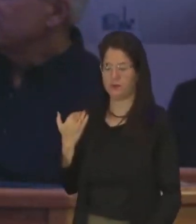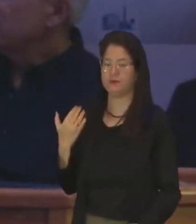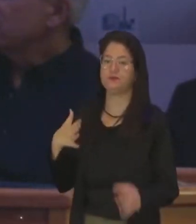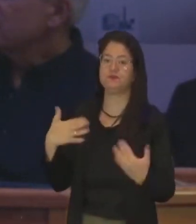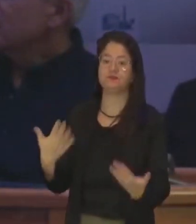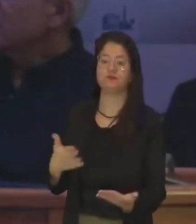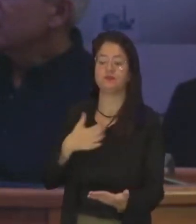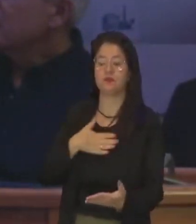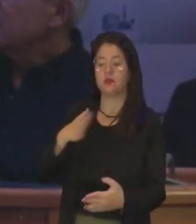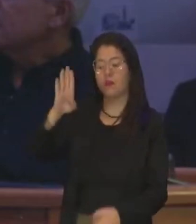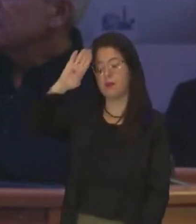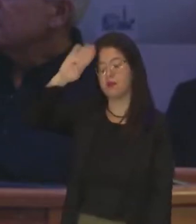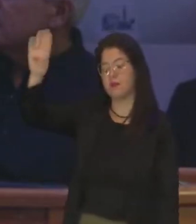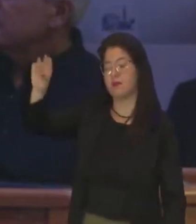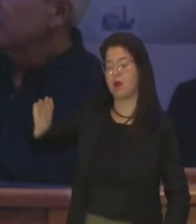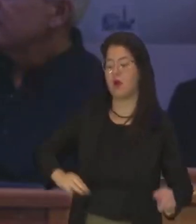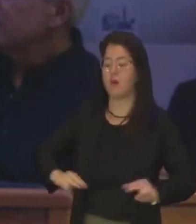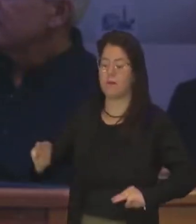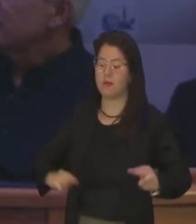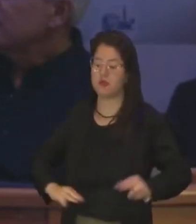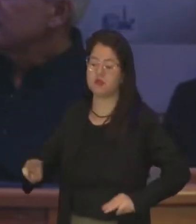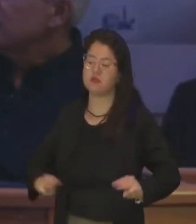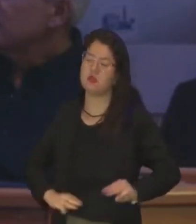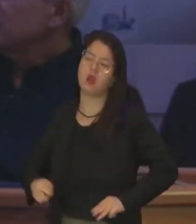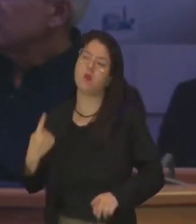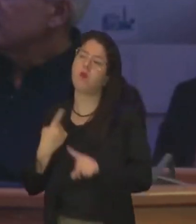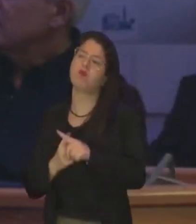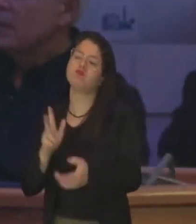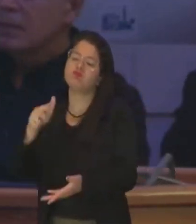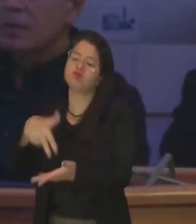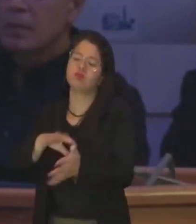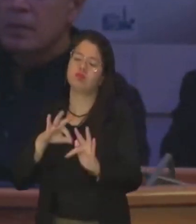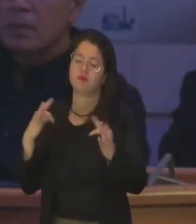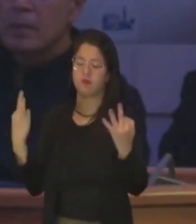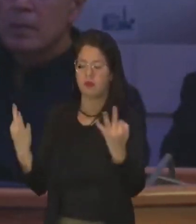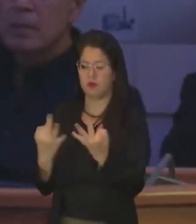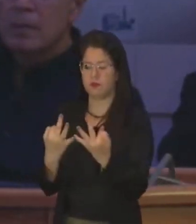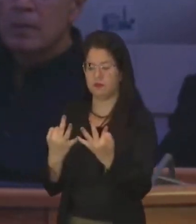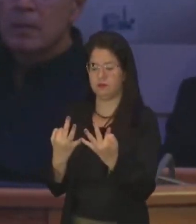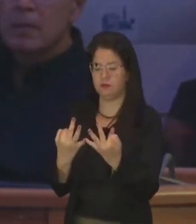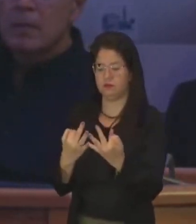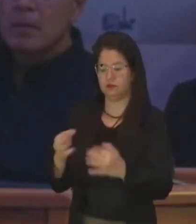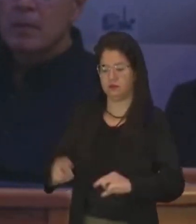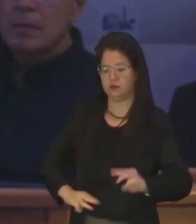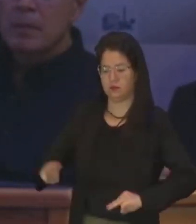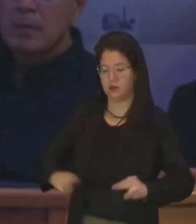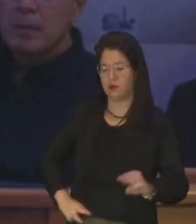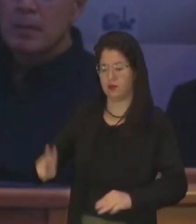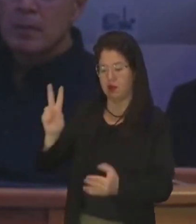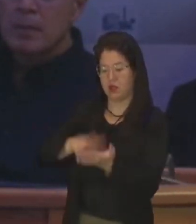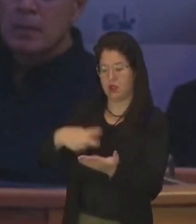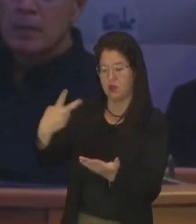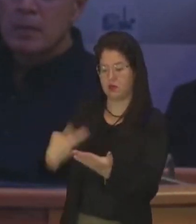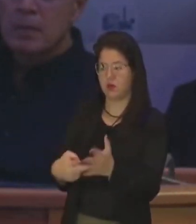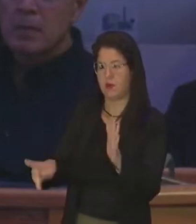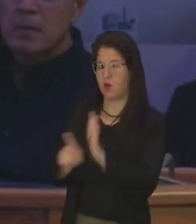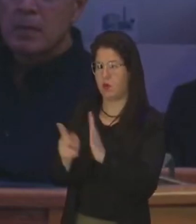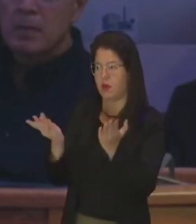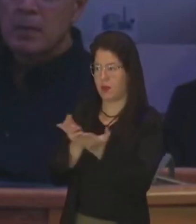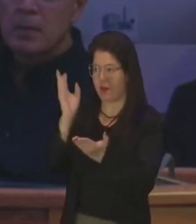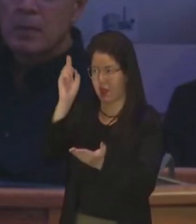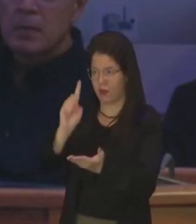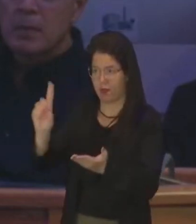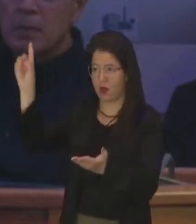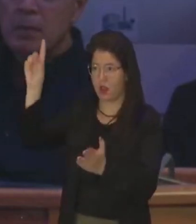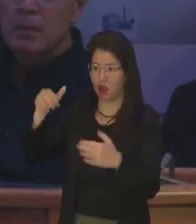Meu principal ministério, o que me levou para lá, nossa família, foi o ministério de tradução da Bíblia.